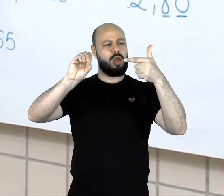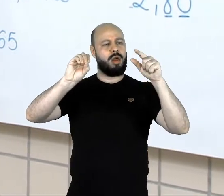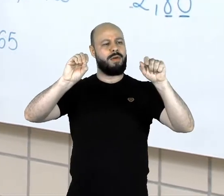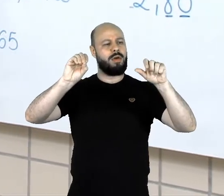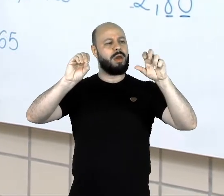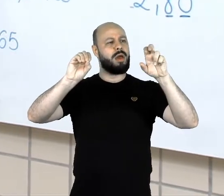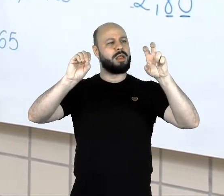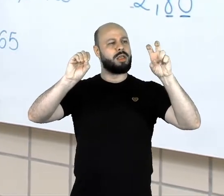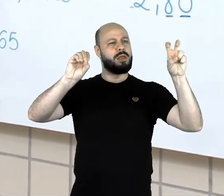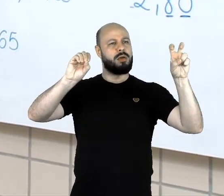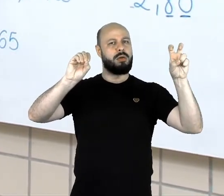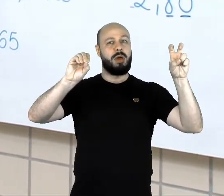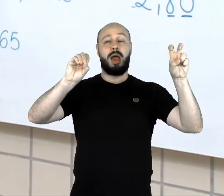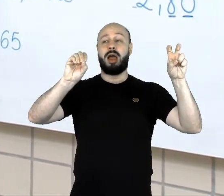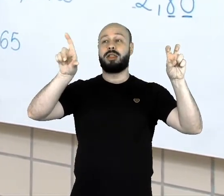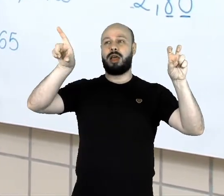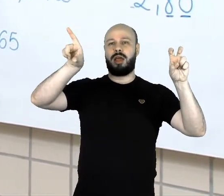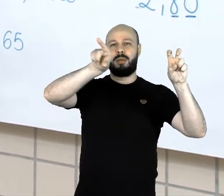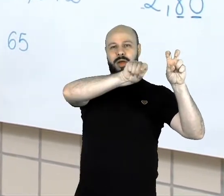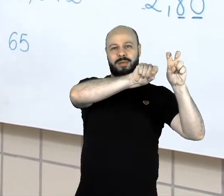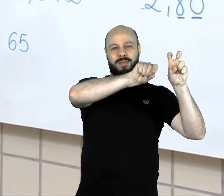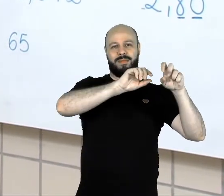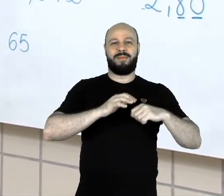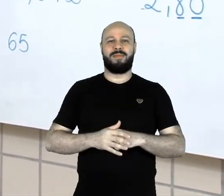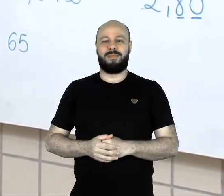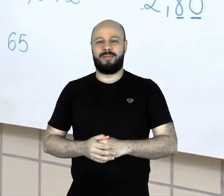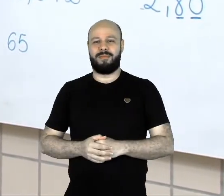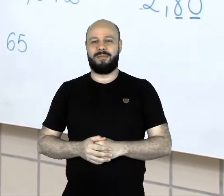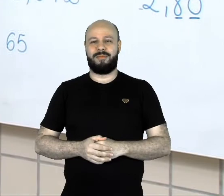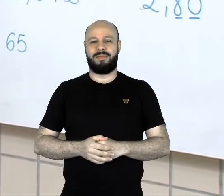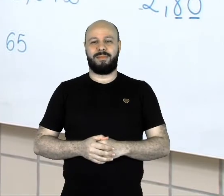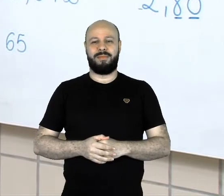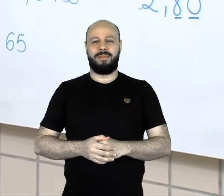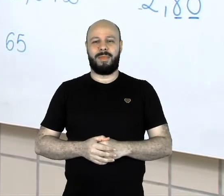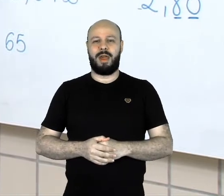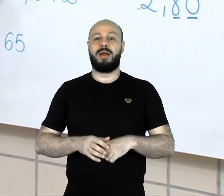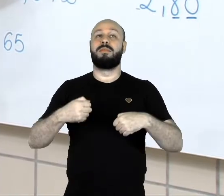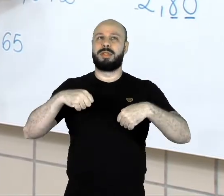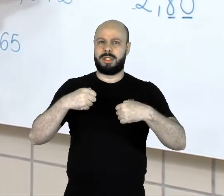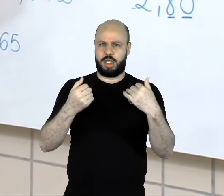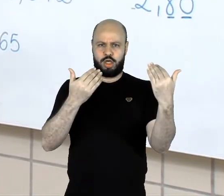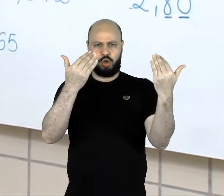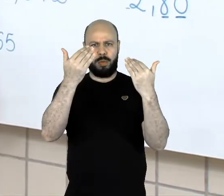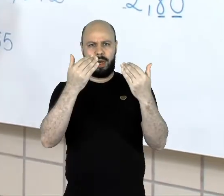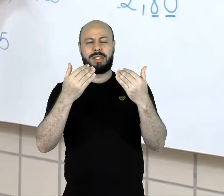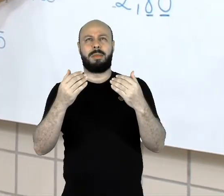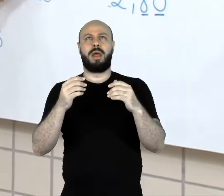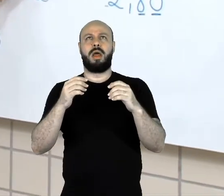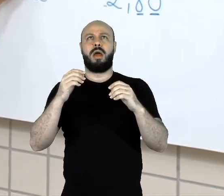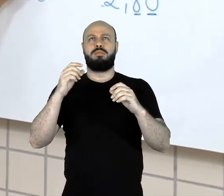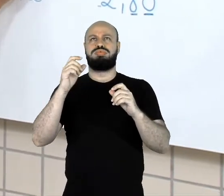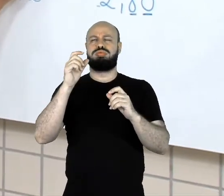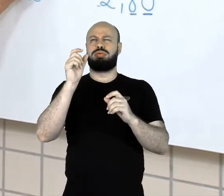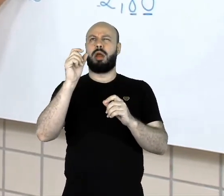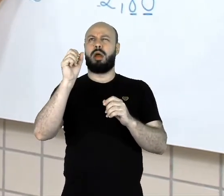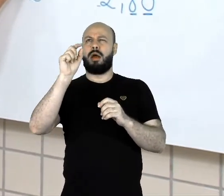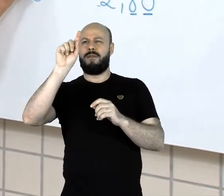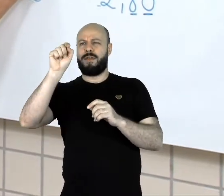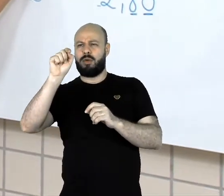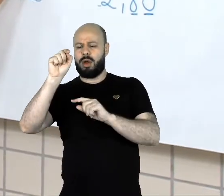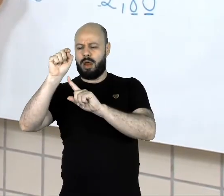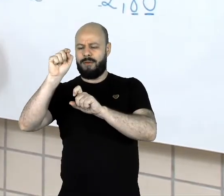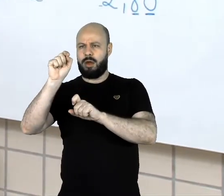que 2,55 é maior. E não é, porque você precisa igualar as casas decimais. Aqui também precisa